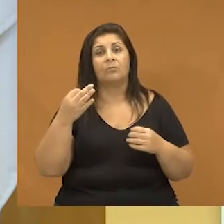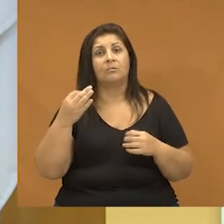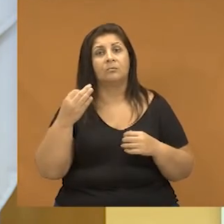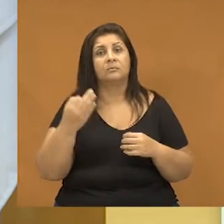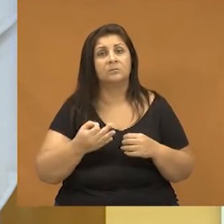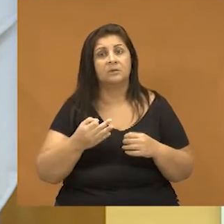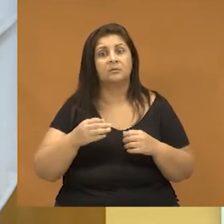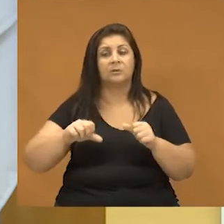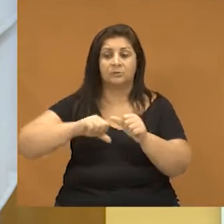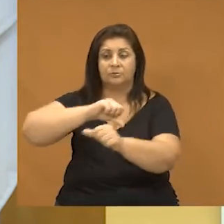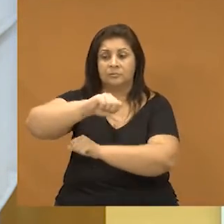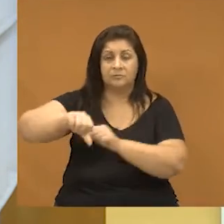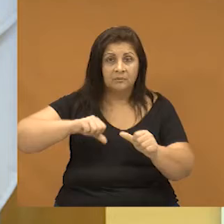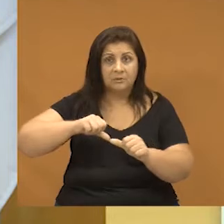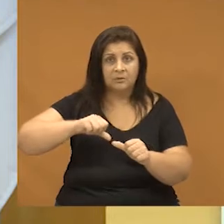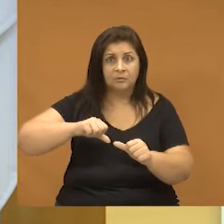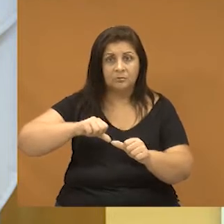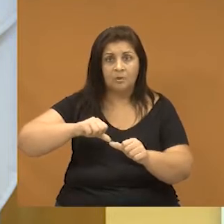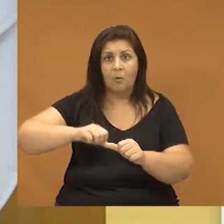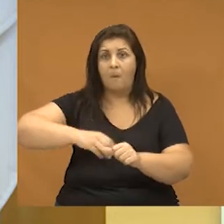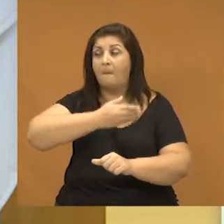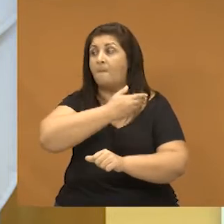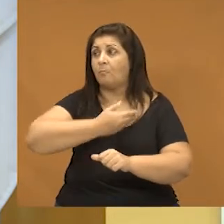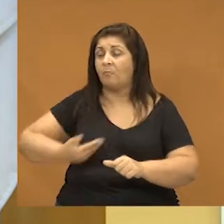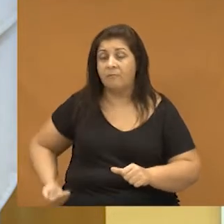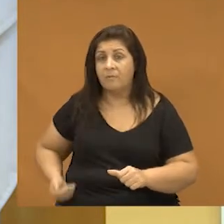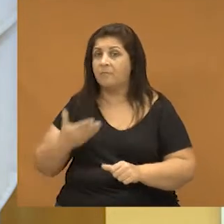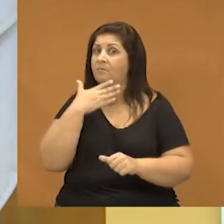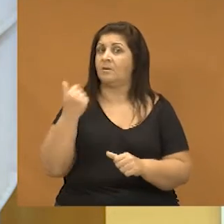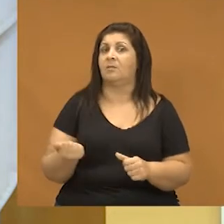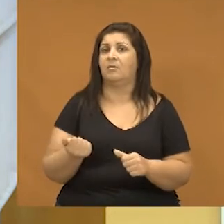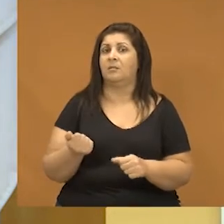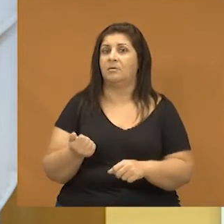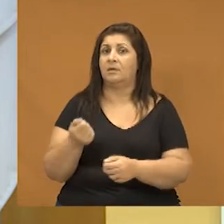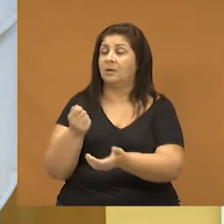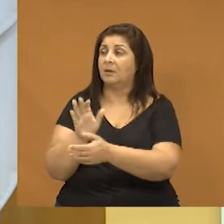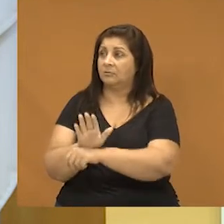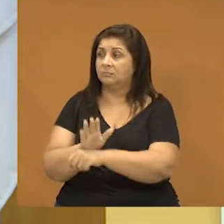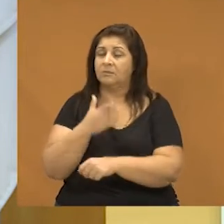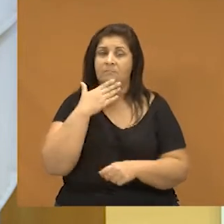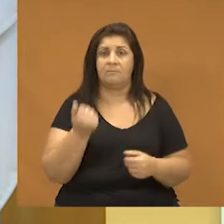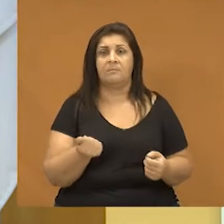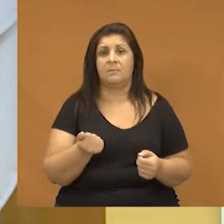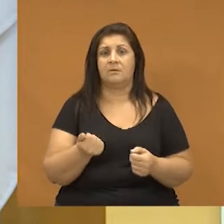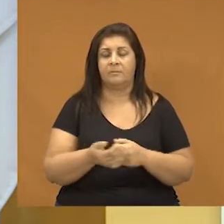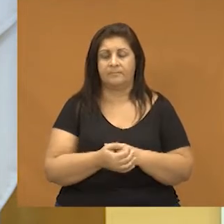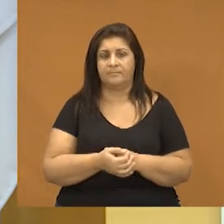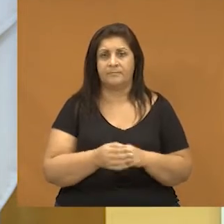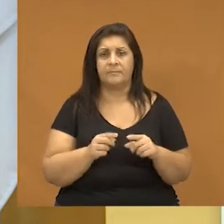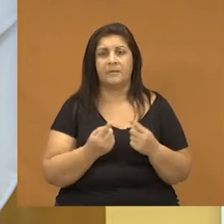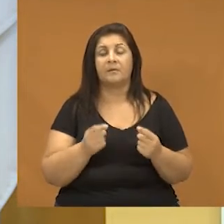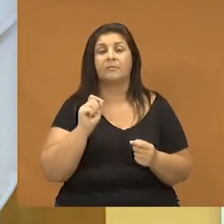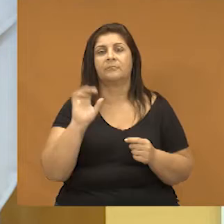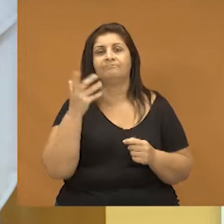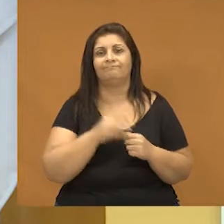serviço público deveria ser melhor porque as pessoas usam mais e deveriam contribuir mais. E, na verdade, o que acontece? A gente